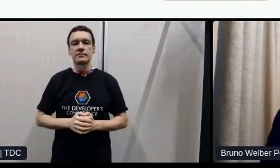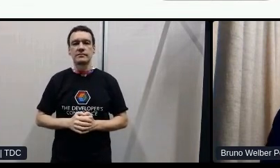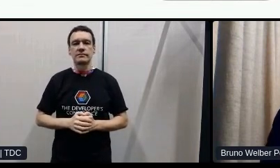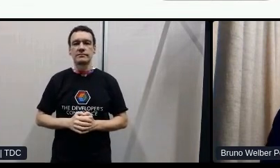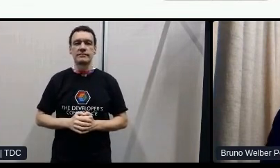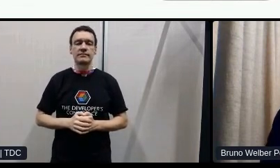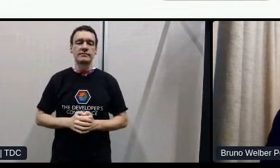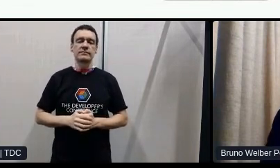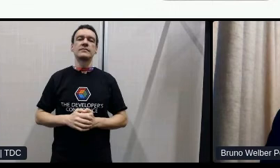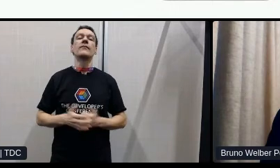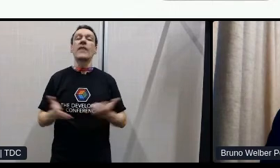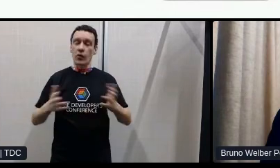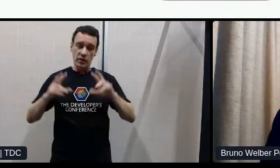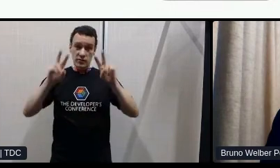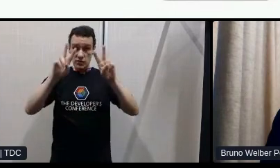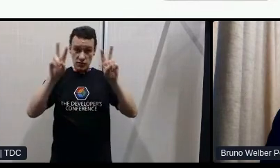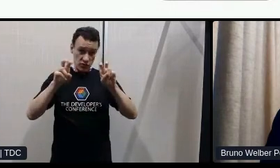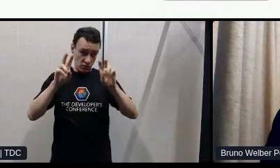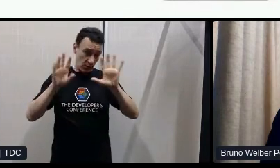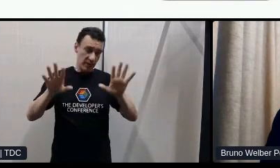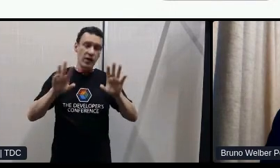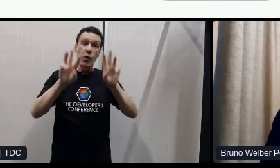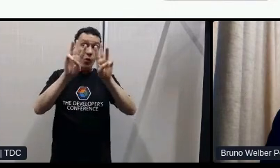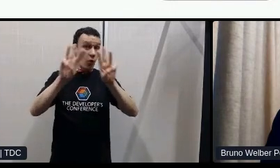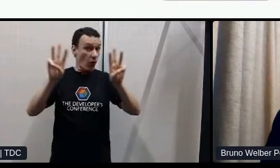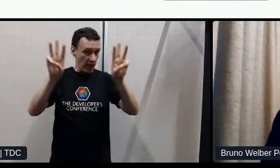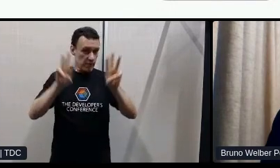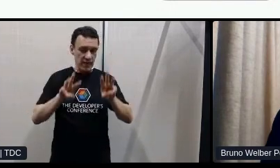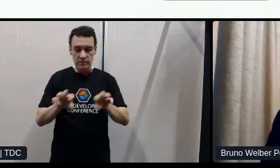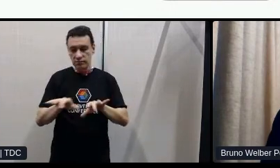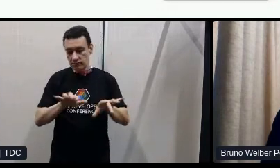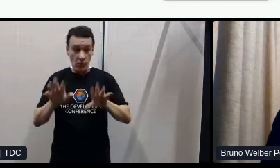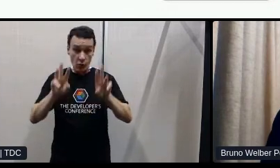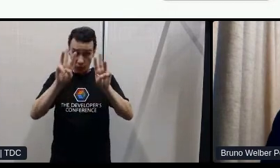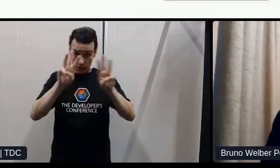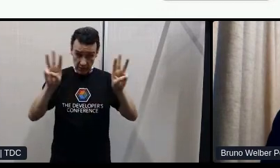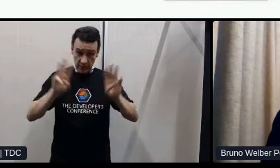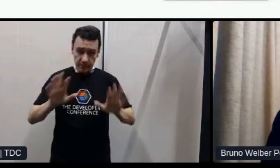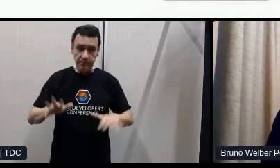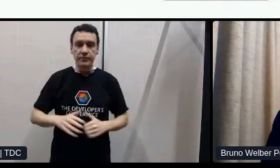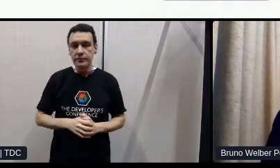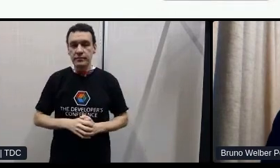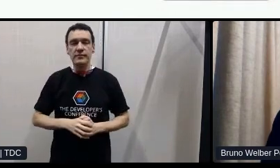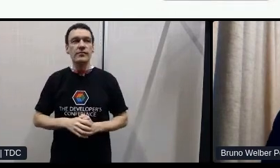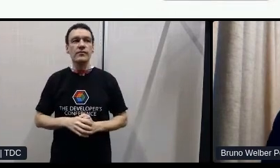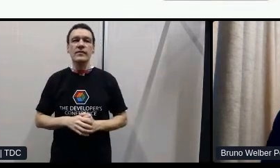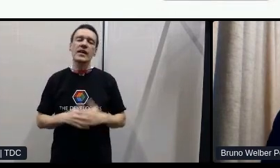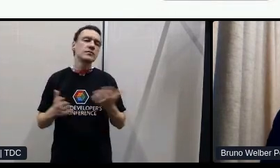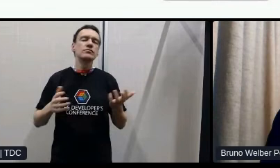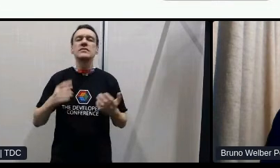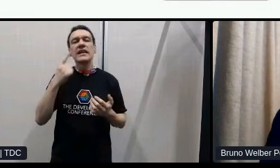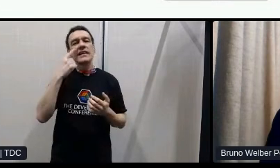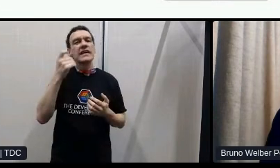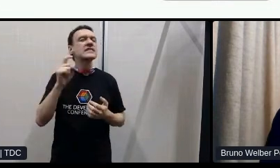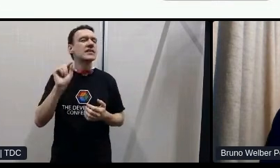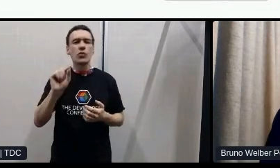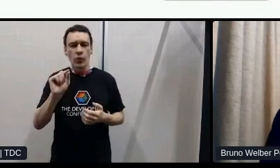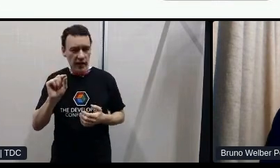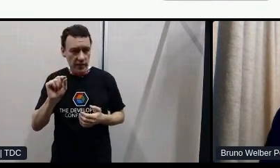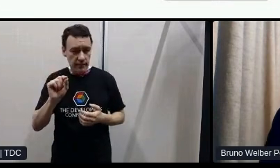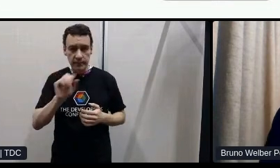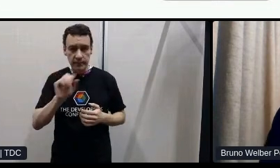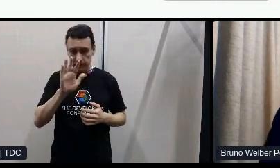Falando agora sobre navegação web, no computador, né, que a gente tem de interessante?